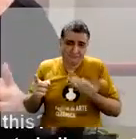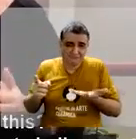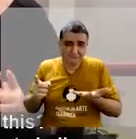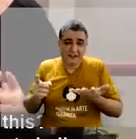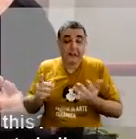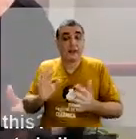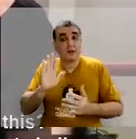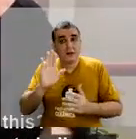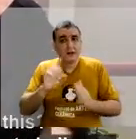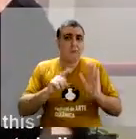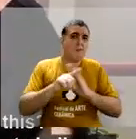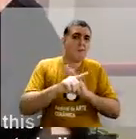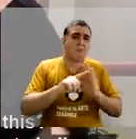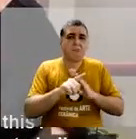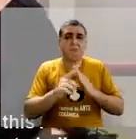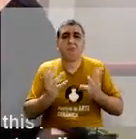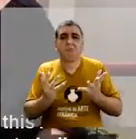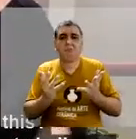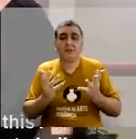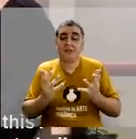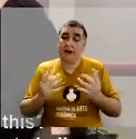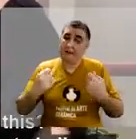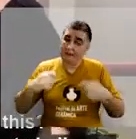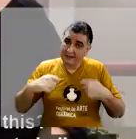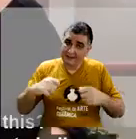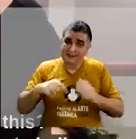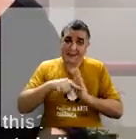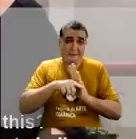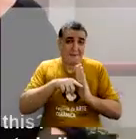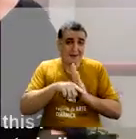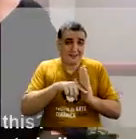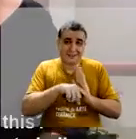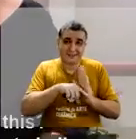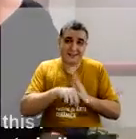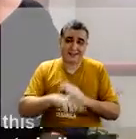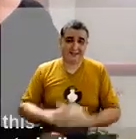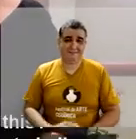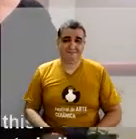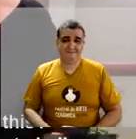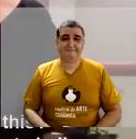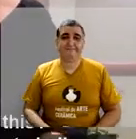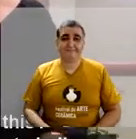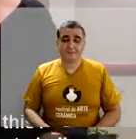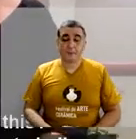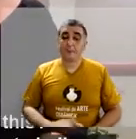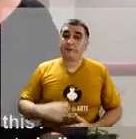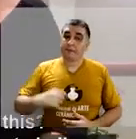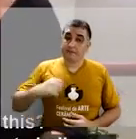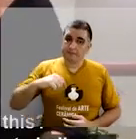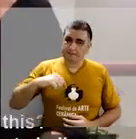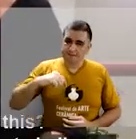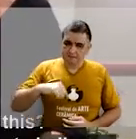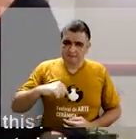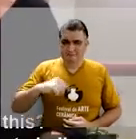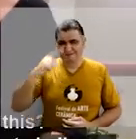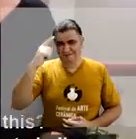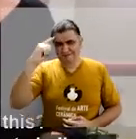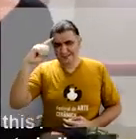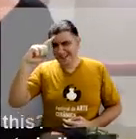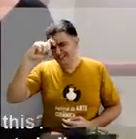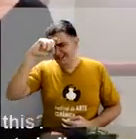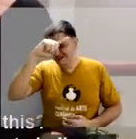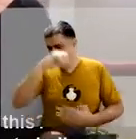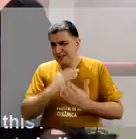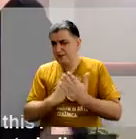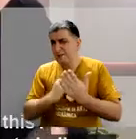desafios, eles são constantes. Eu acho que, no nosso caso, os maiores desafios, eu acho que foi, o Wagner vai me dizer